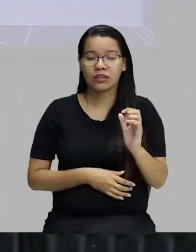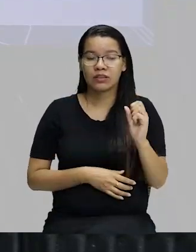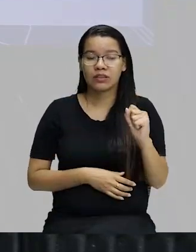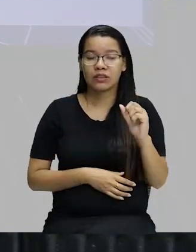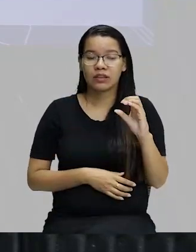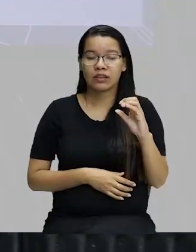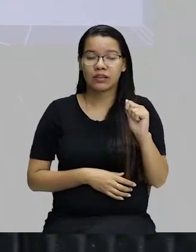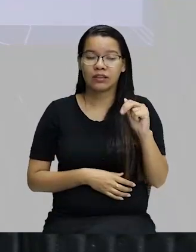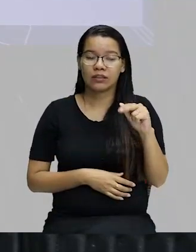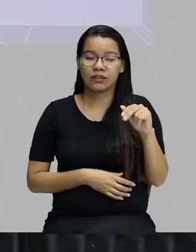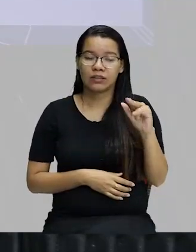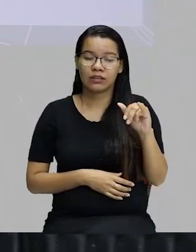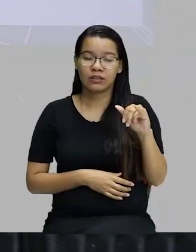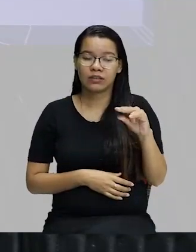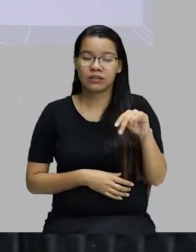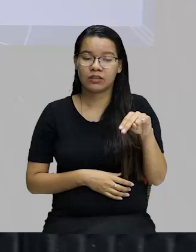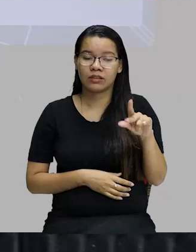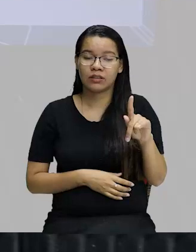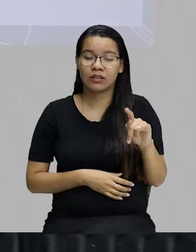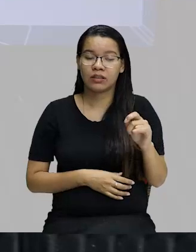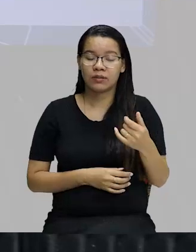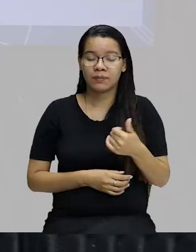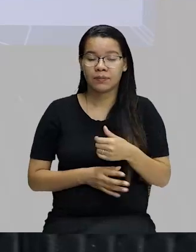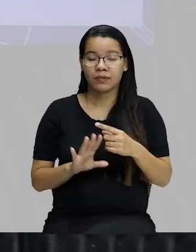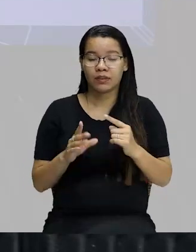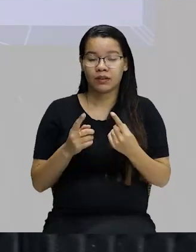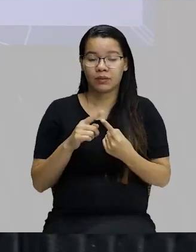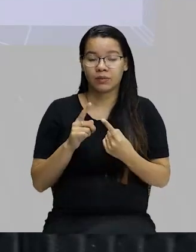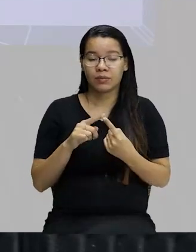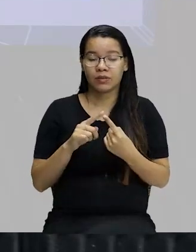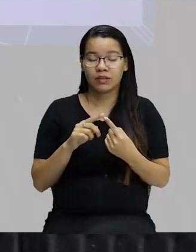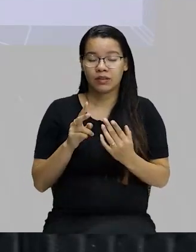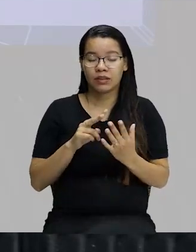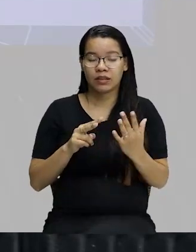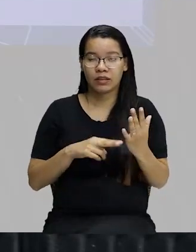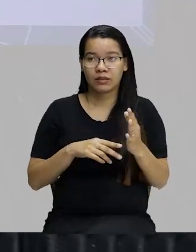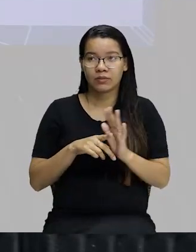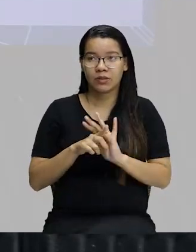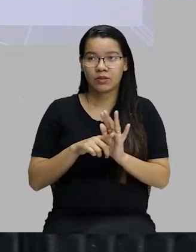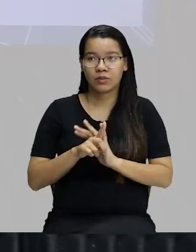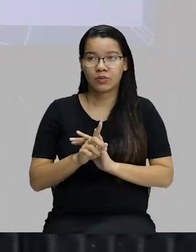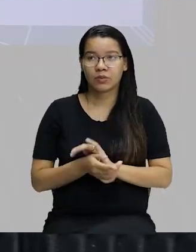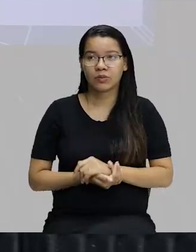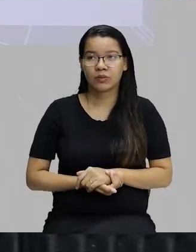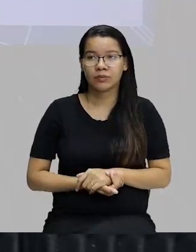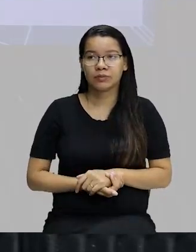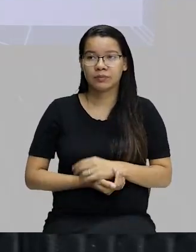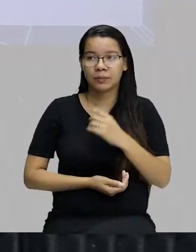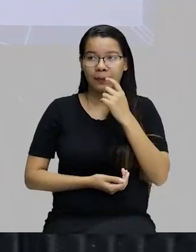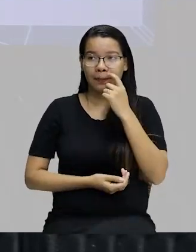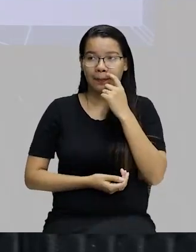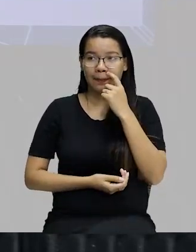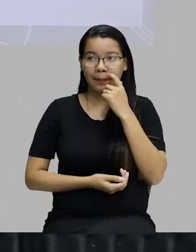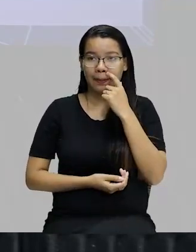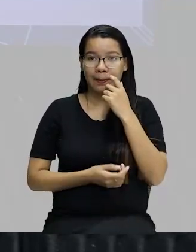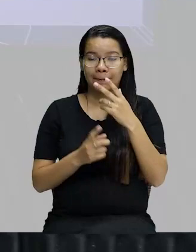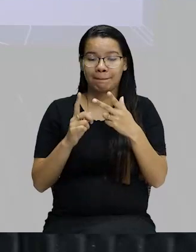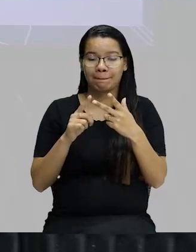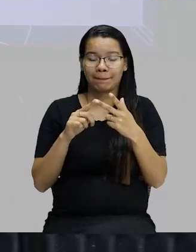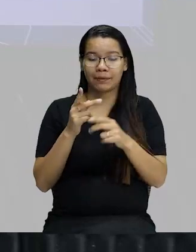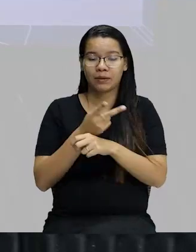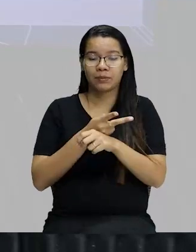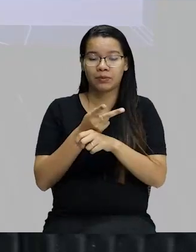incluem ler as questões primeiro. Então, primeiro você lê a pergunta para saber do que você tem que procurar.